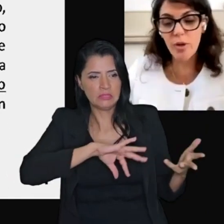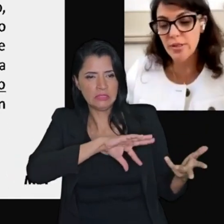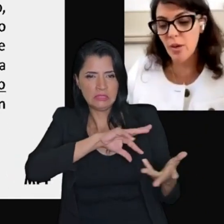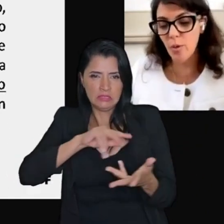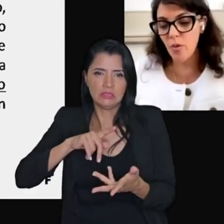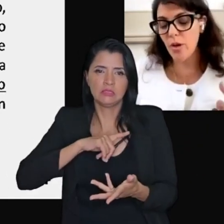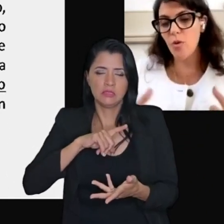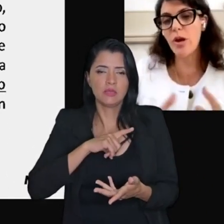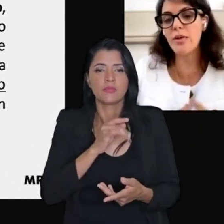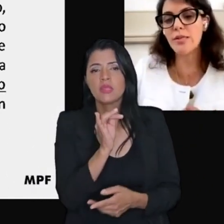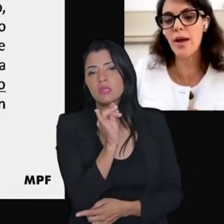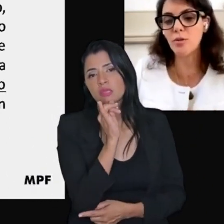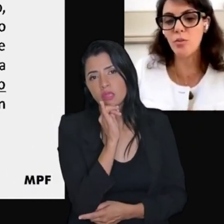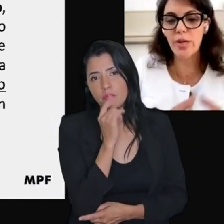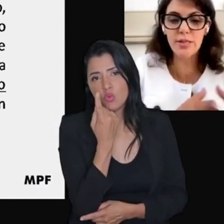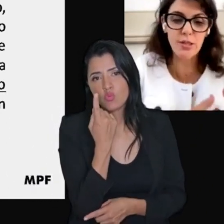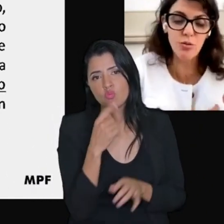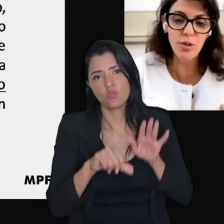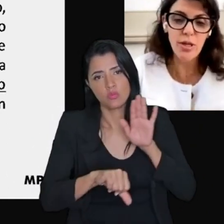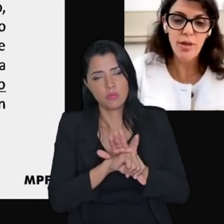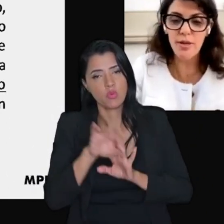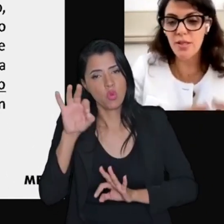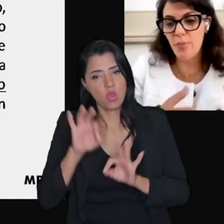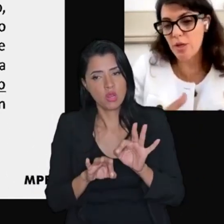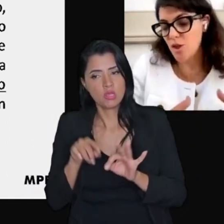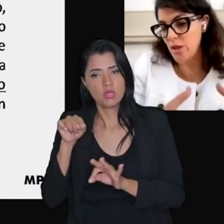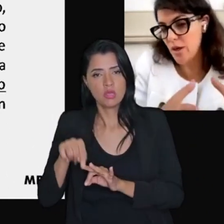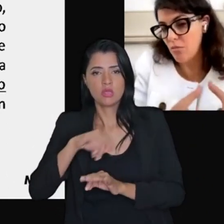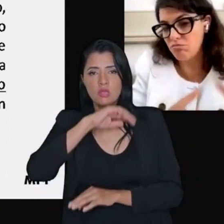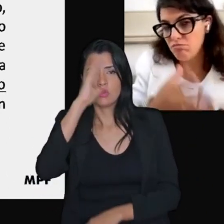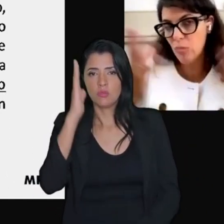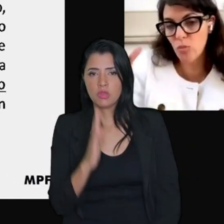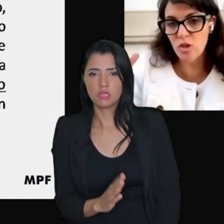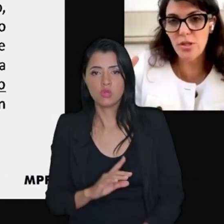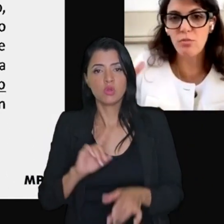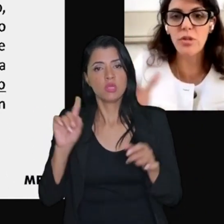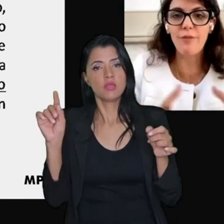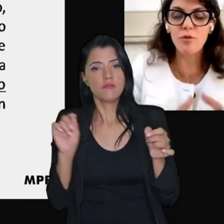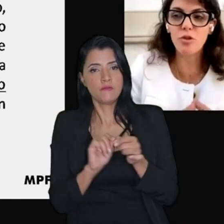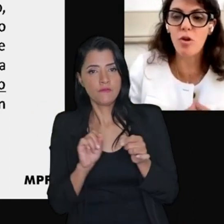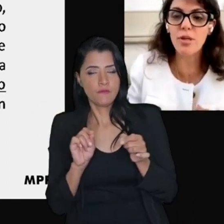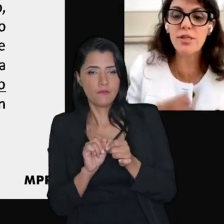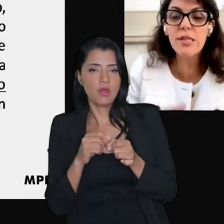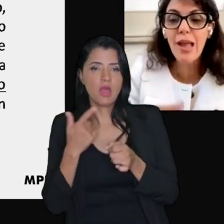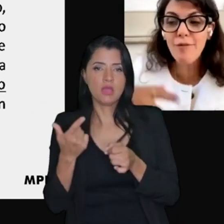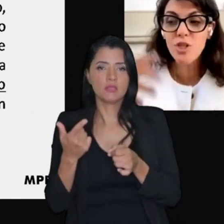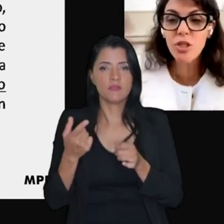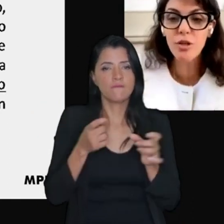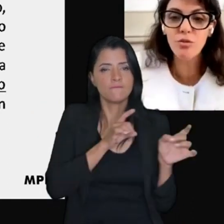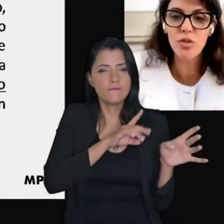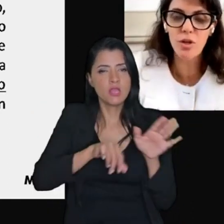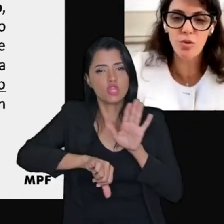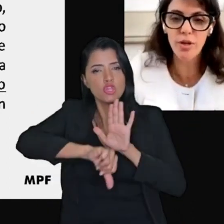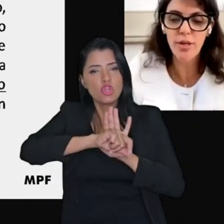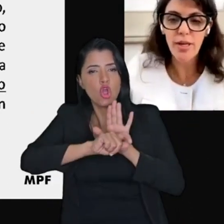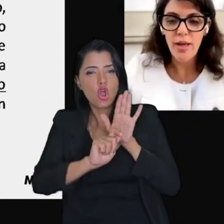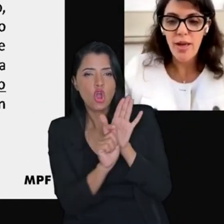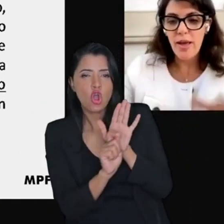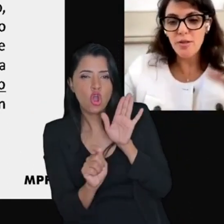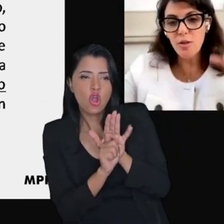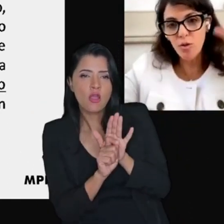a gente ter, por exemplo, um crime organizado no Brasil, em que se pratica, vamos dizer, um tráfico de drogas e se lava dinheiro no